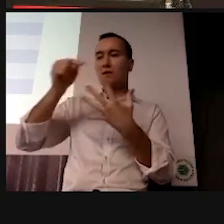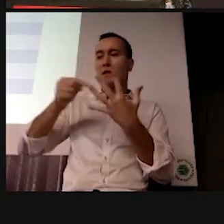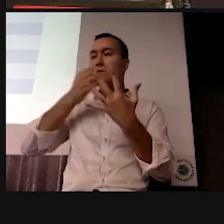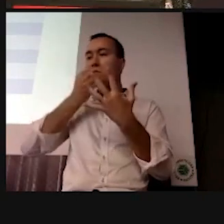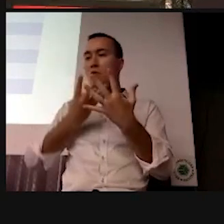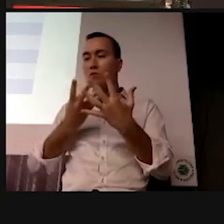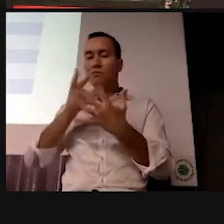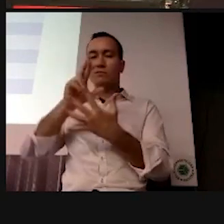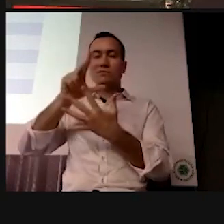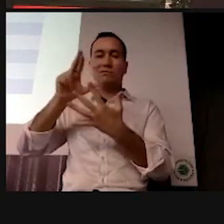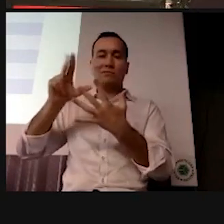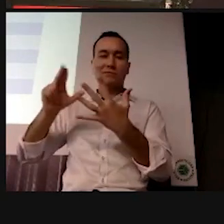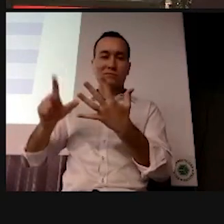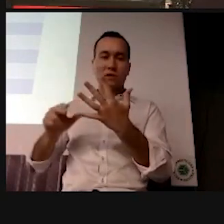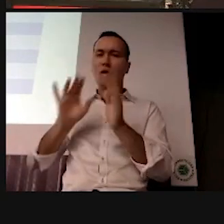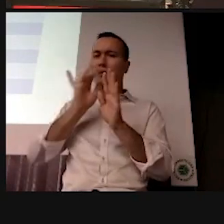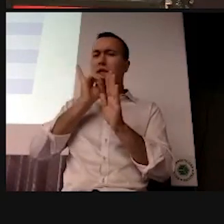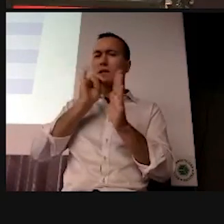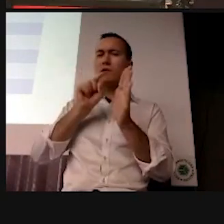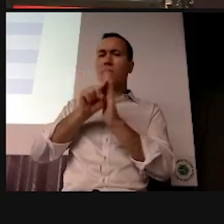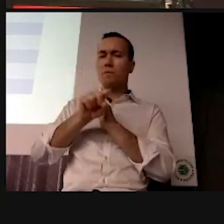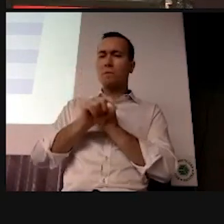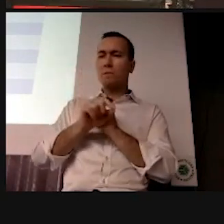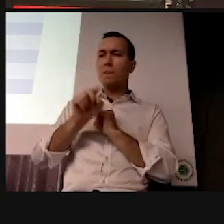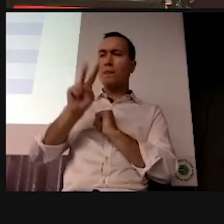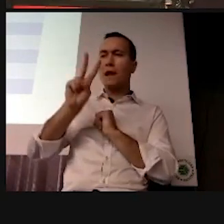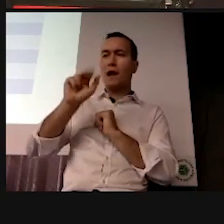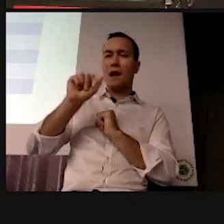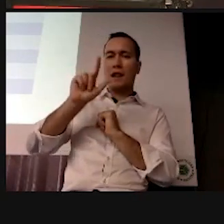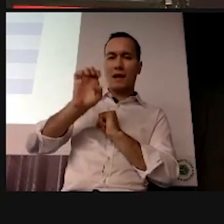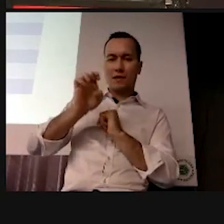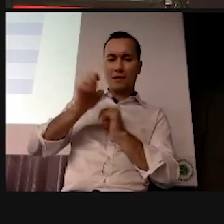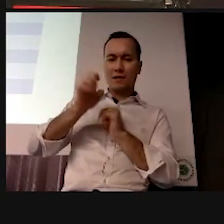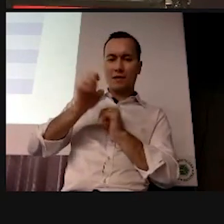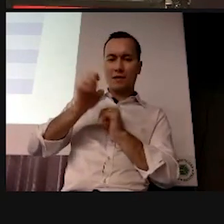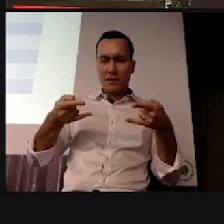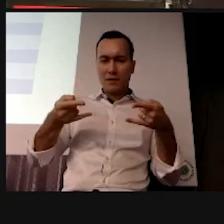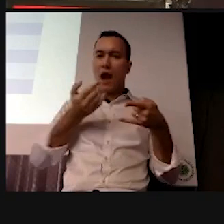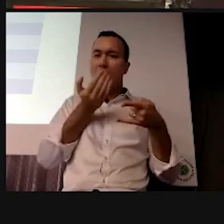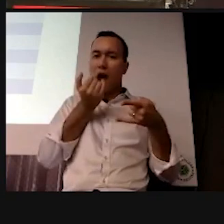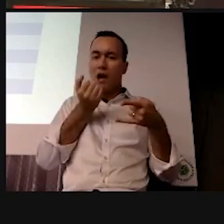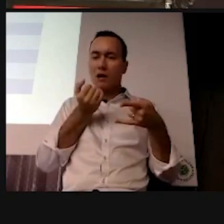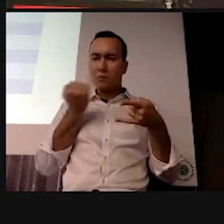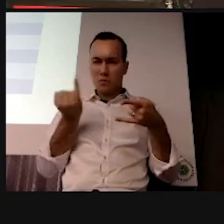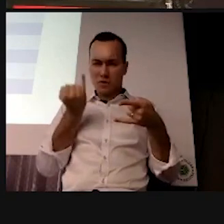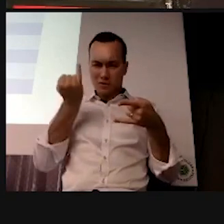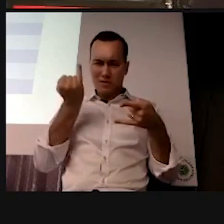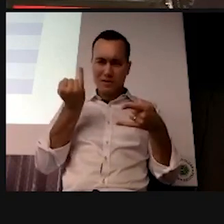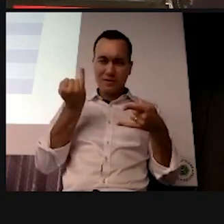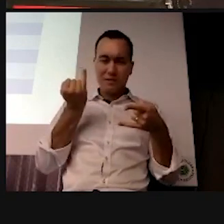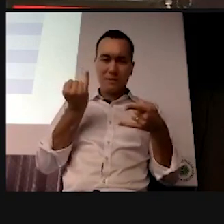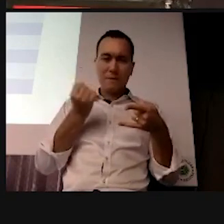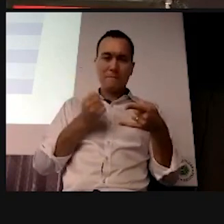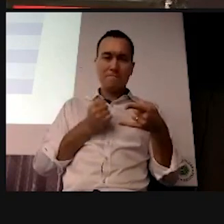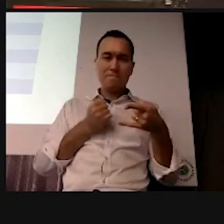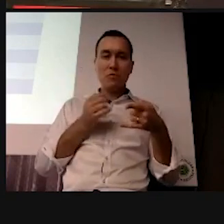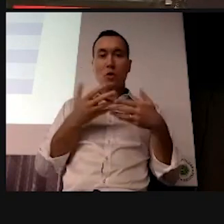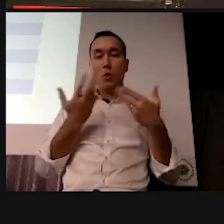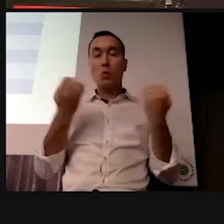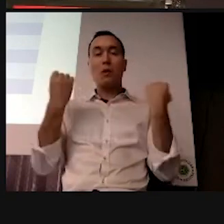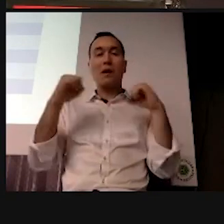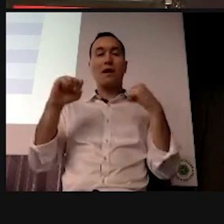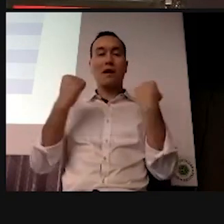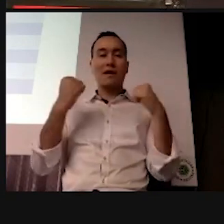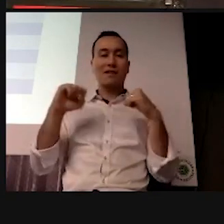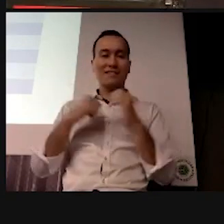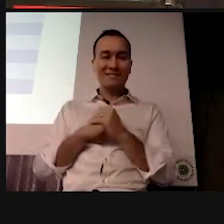quer vale alimentação? Talvez vale alimentação para mim não é importante, academia, olha o corpo. E eu não tenho academia na empresa.